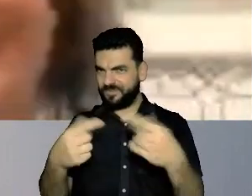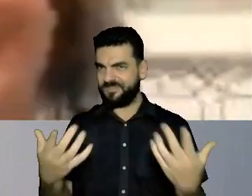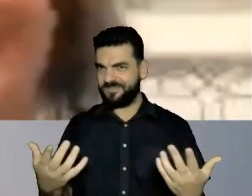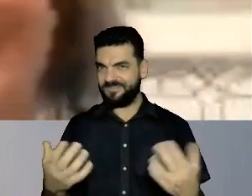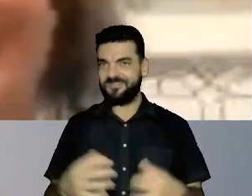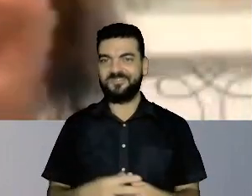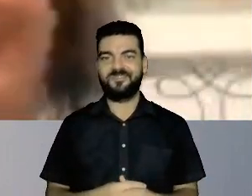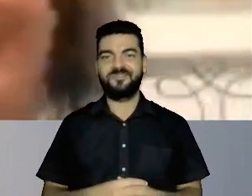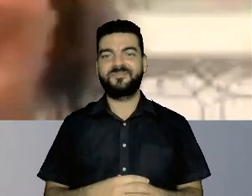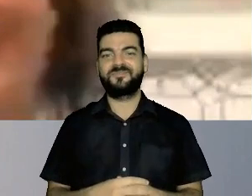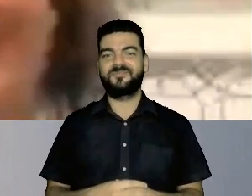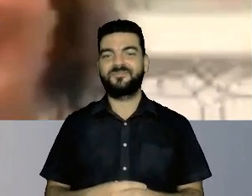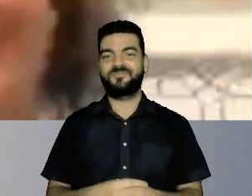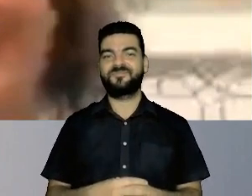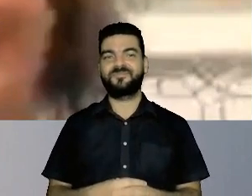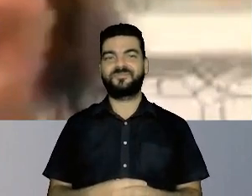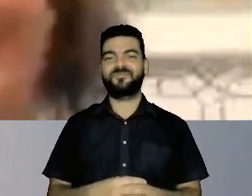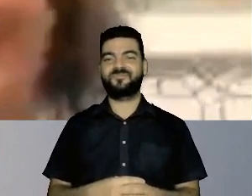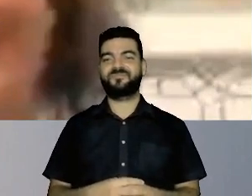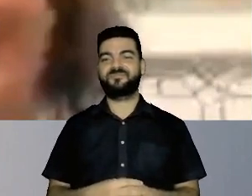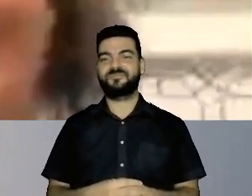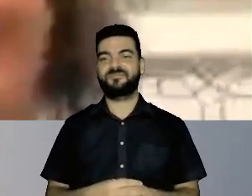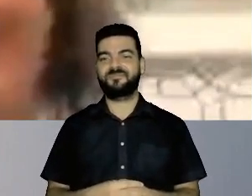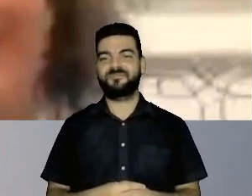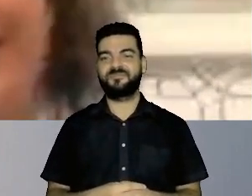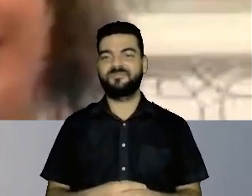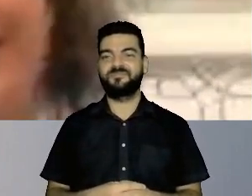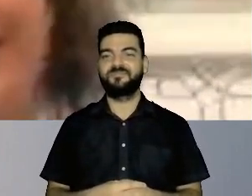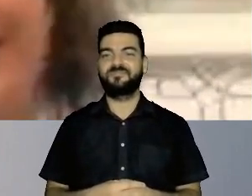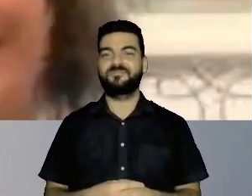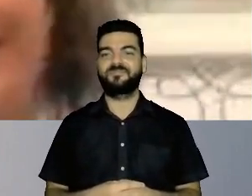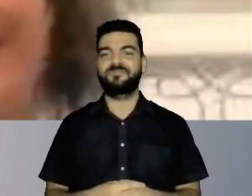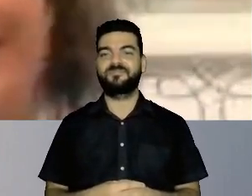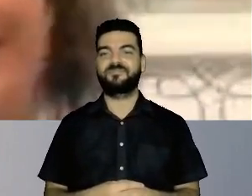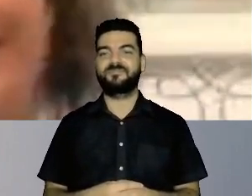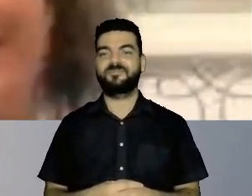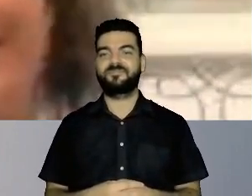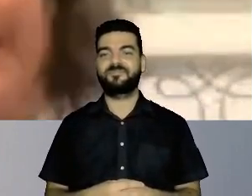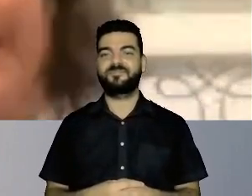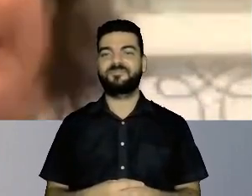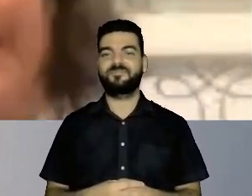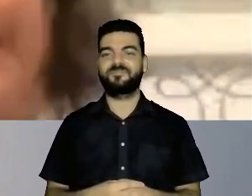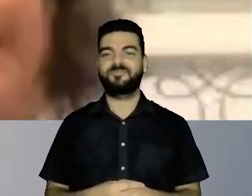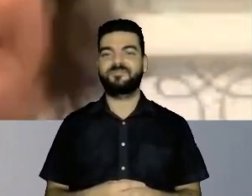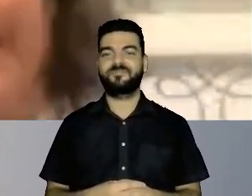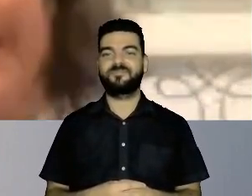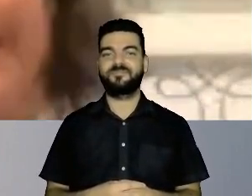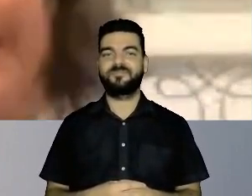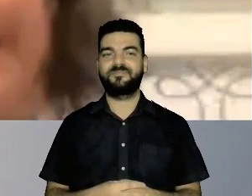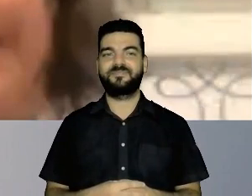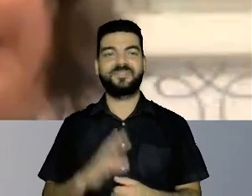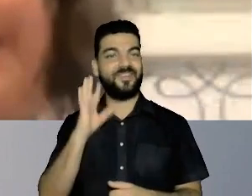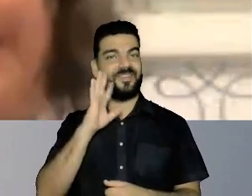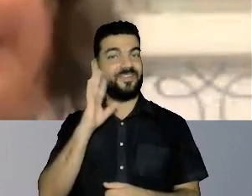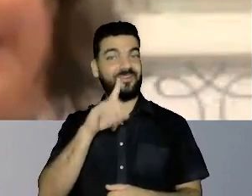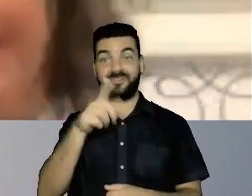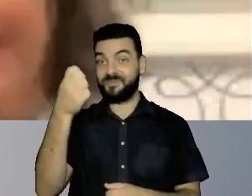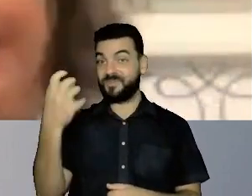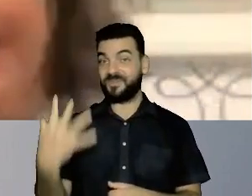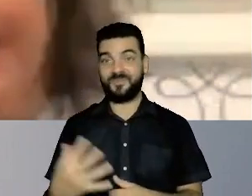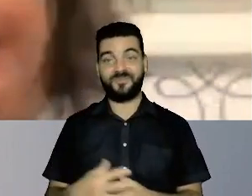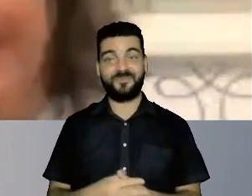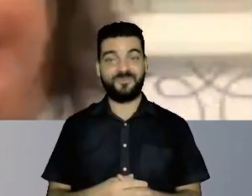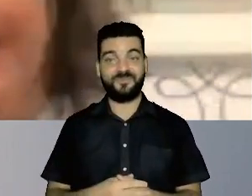atrasados, mas um assunto está tão interessante, né? Se vocês puderem, vamos alongar um pouquinho mais. Por favor, professor